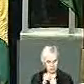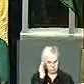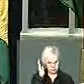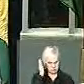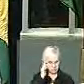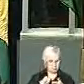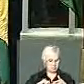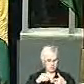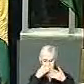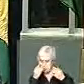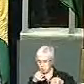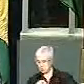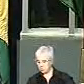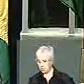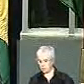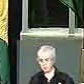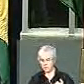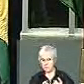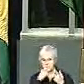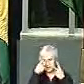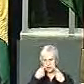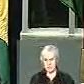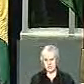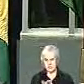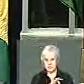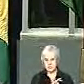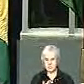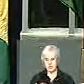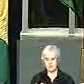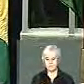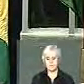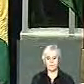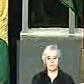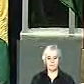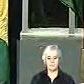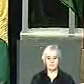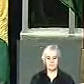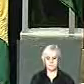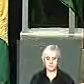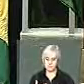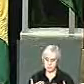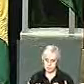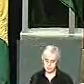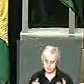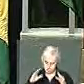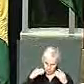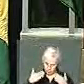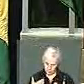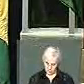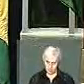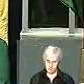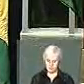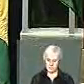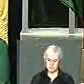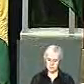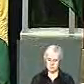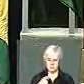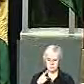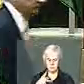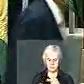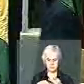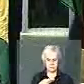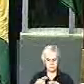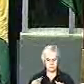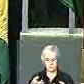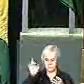como se não fossem humanos, como se não fossem brasileiros e brasileiras. Essa dignidade, esse presente de